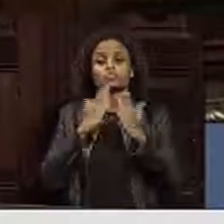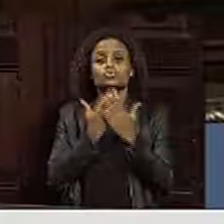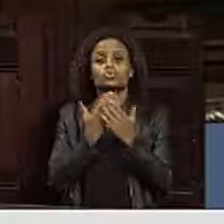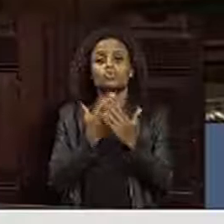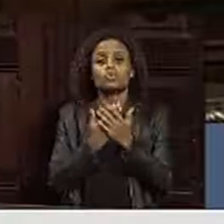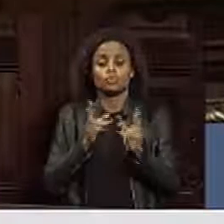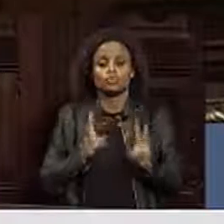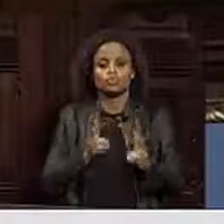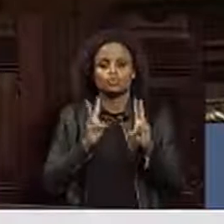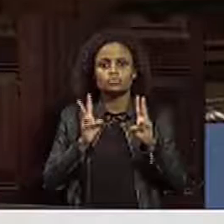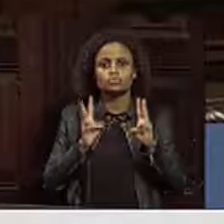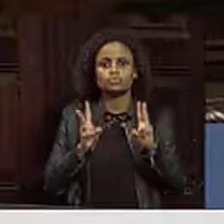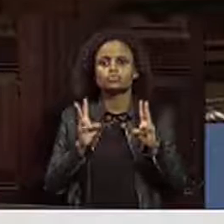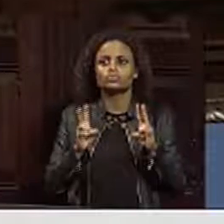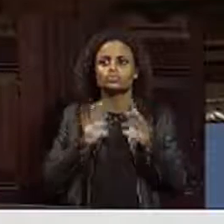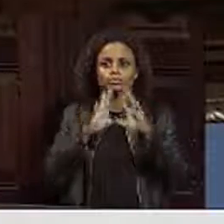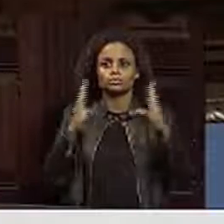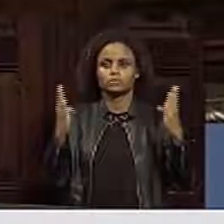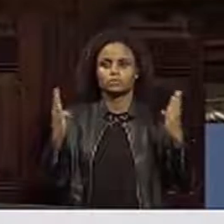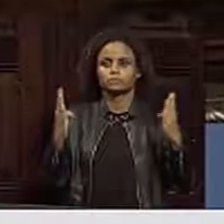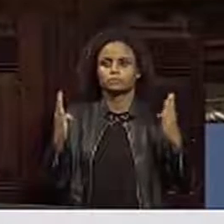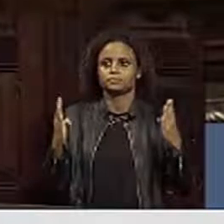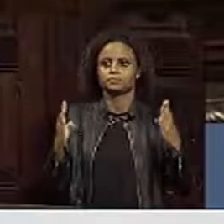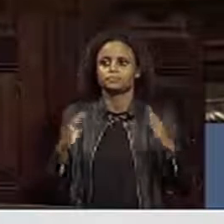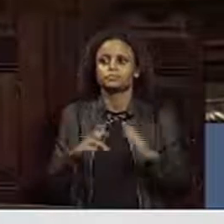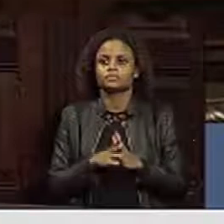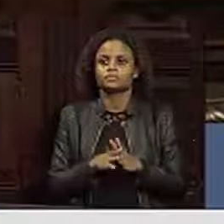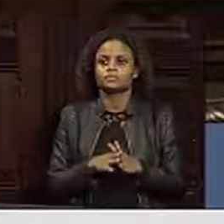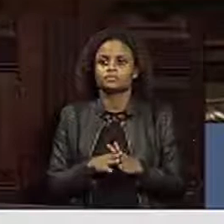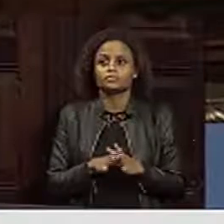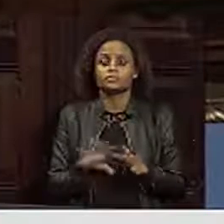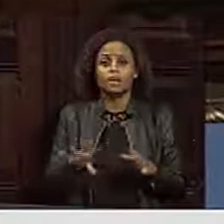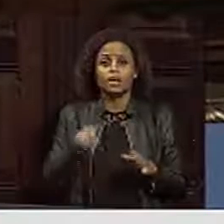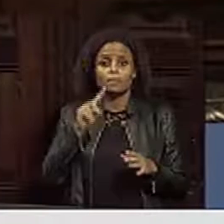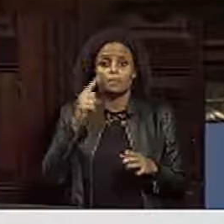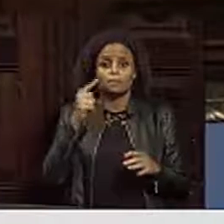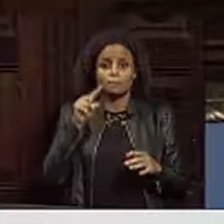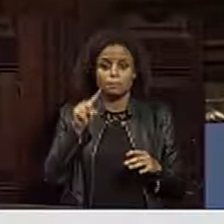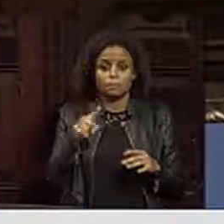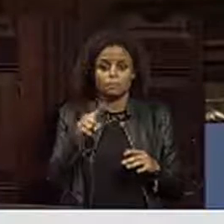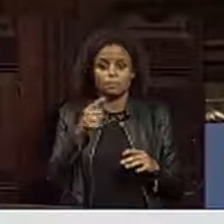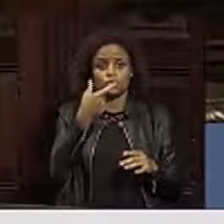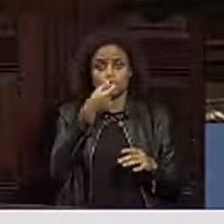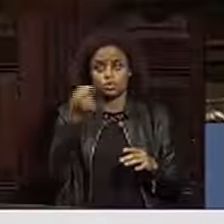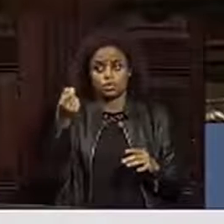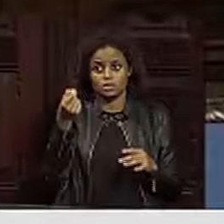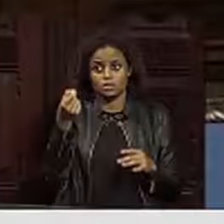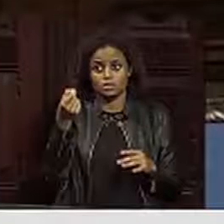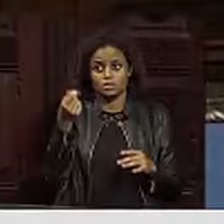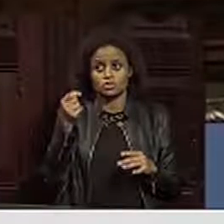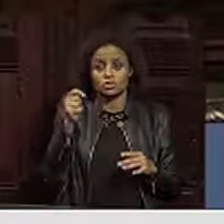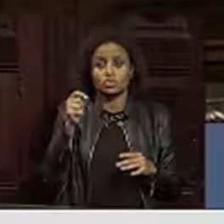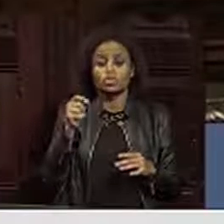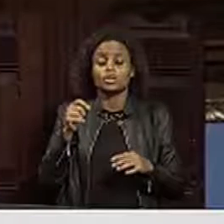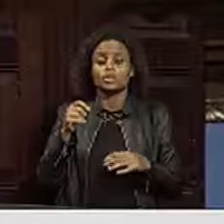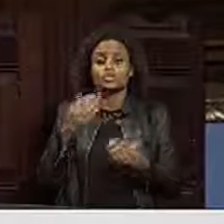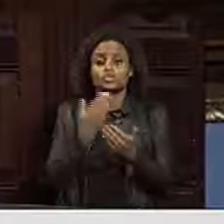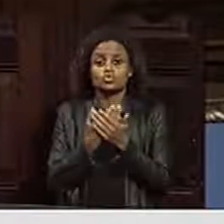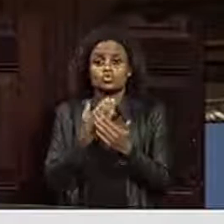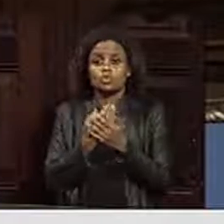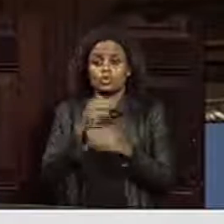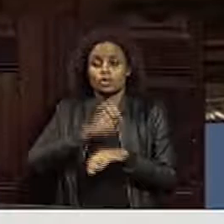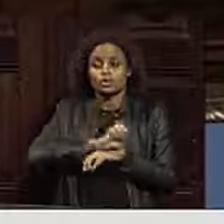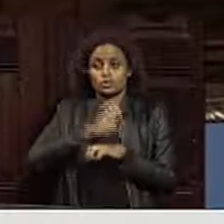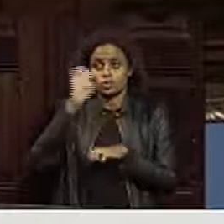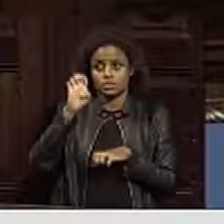que continuam, e nós estamos falando das 1.200 escolas estaduais. Nós estamos falando daquelas